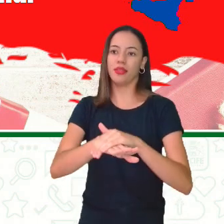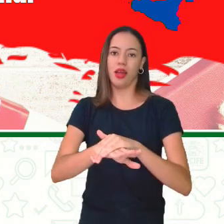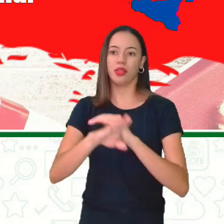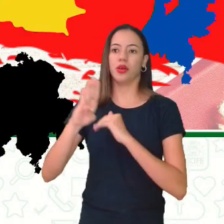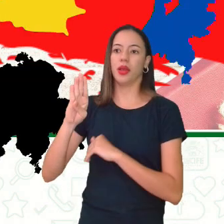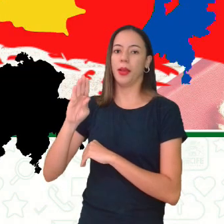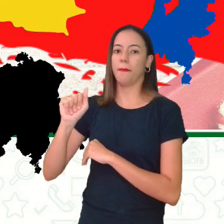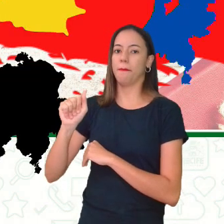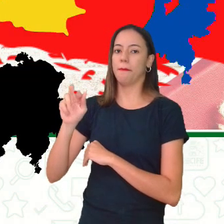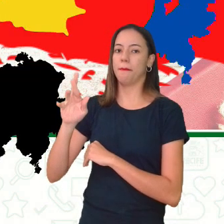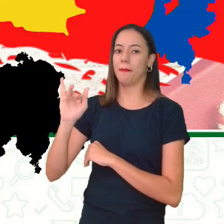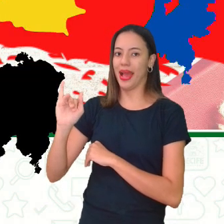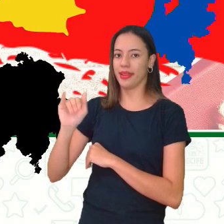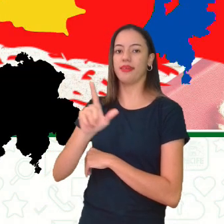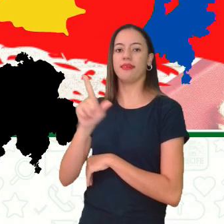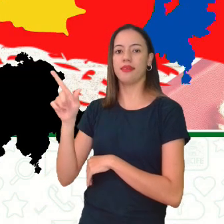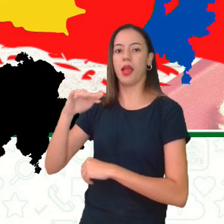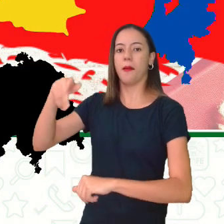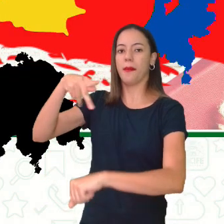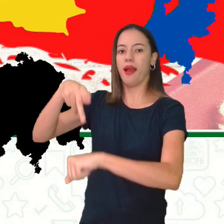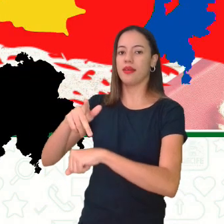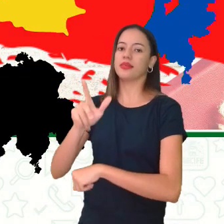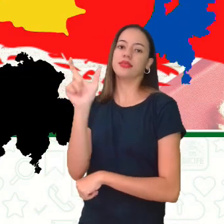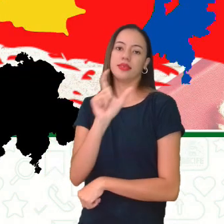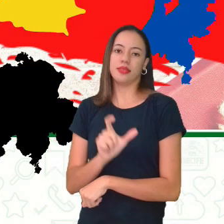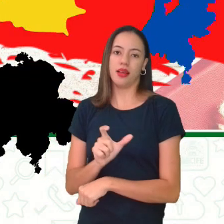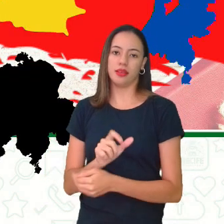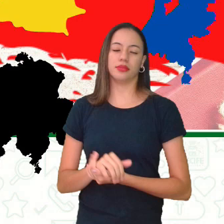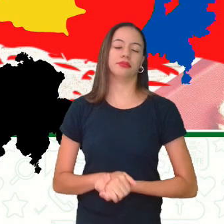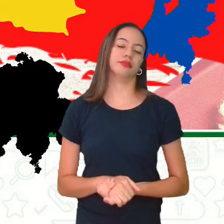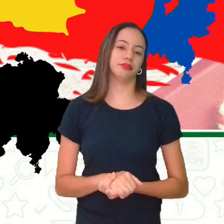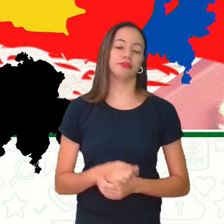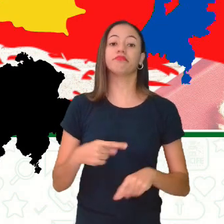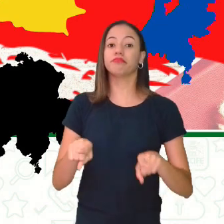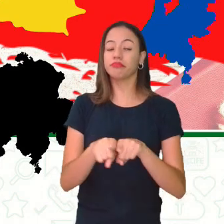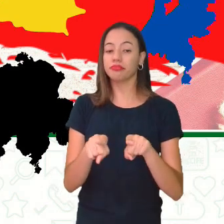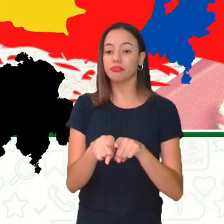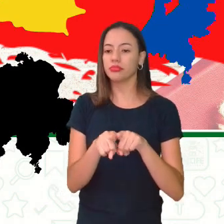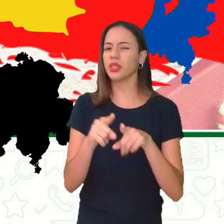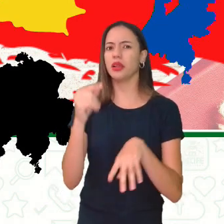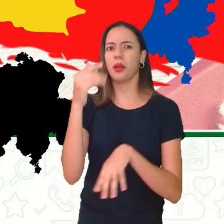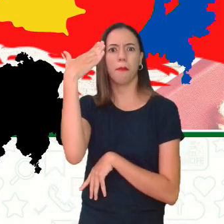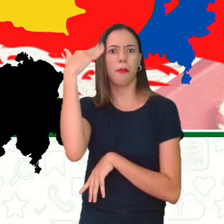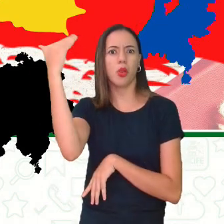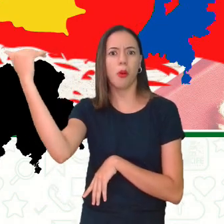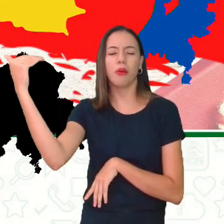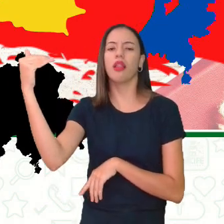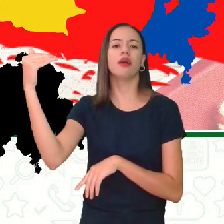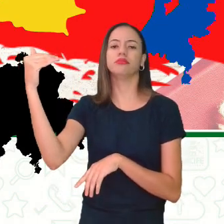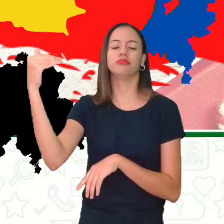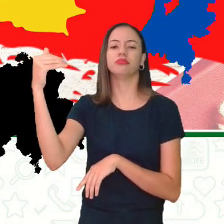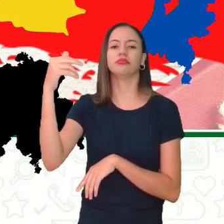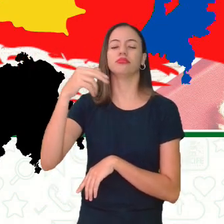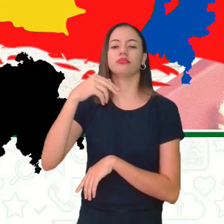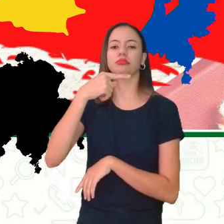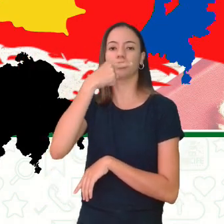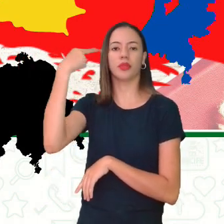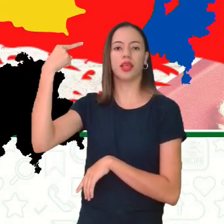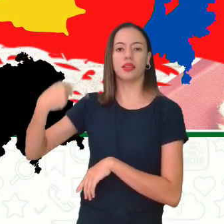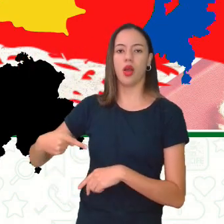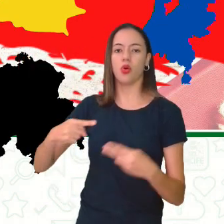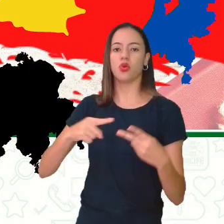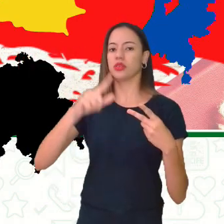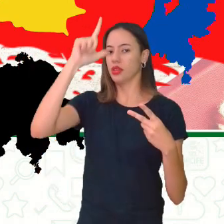na Itália. Então, outra coisa, se tornou muito popular também na Rússia, na